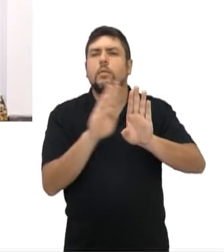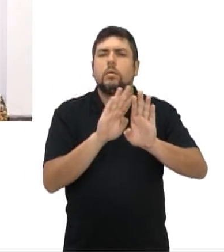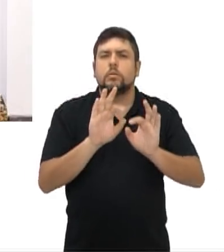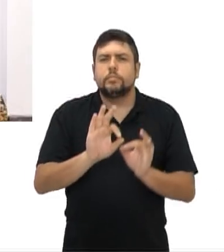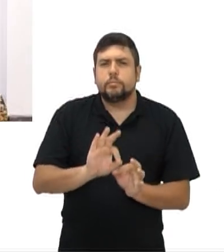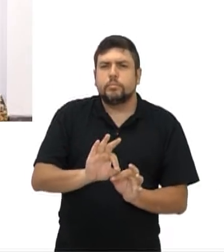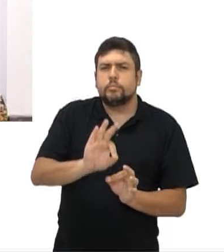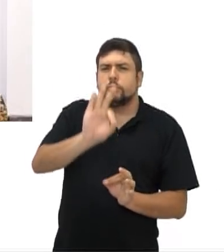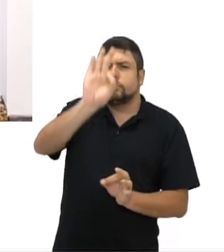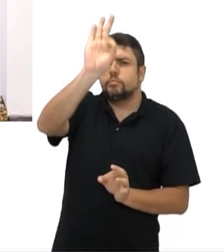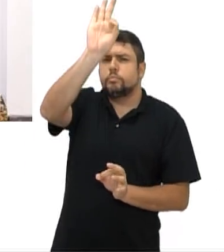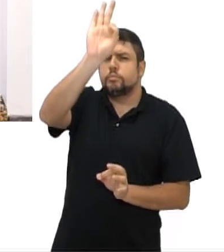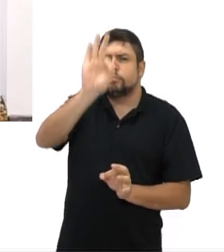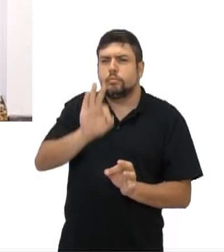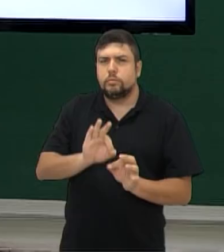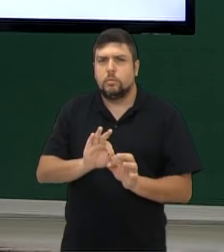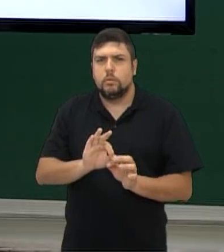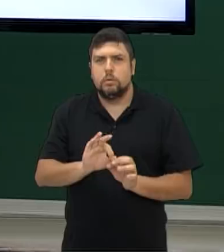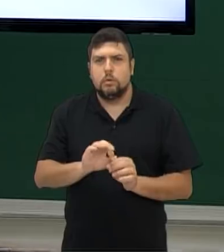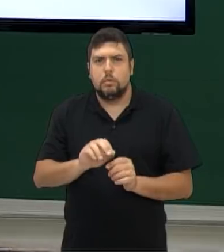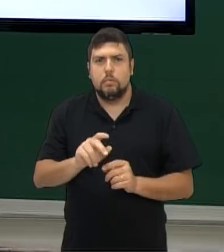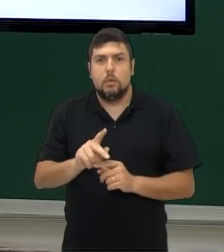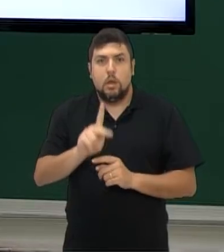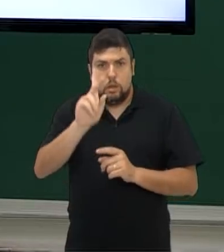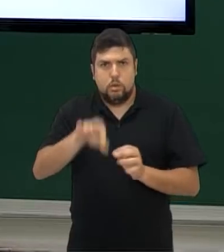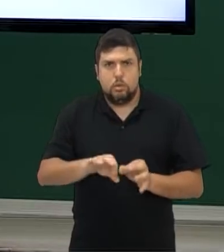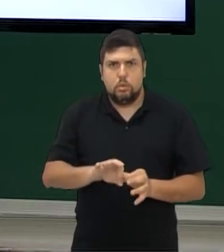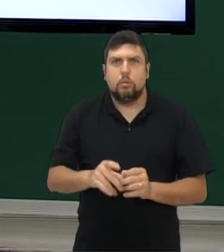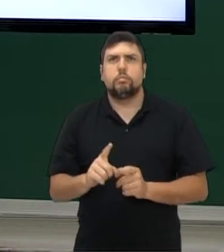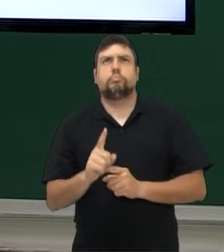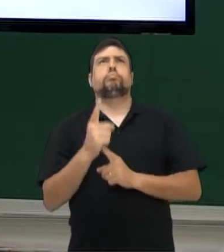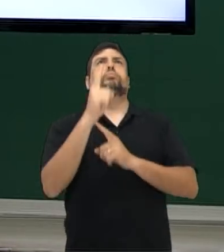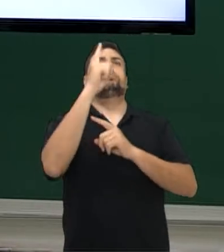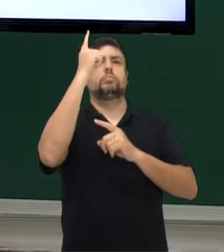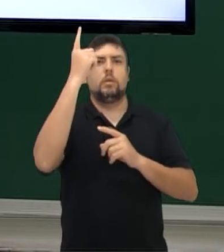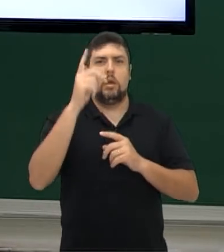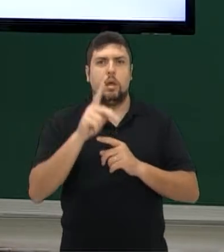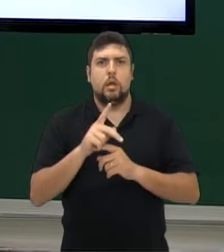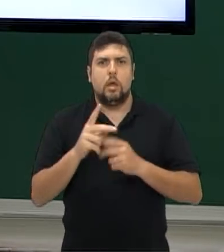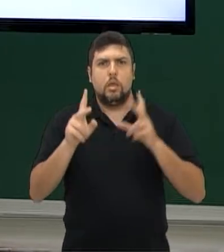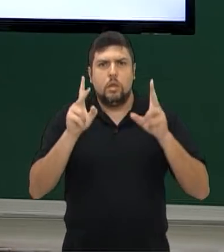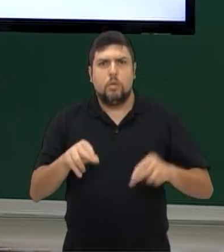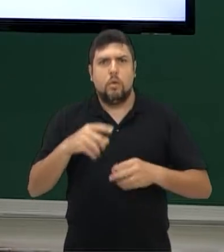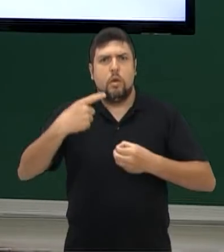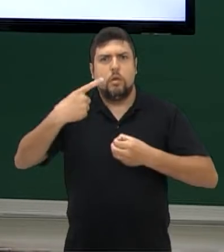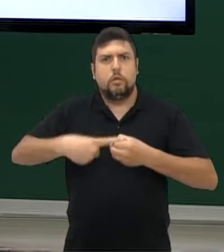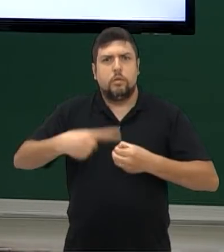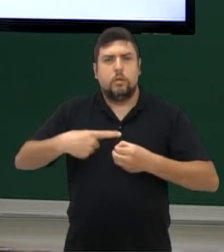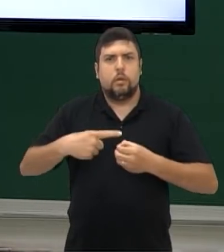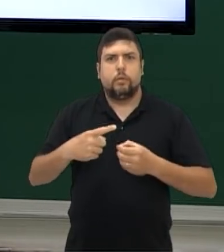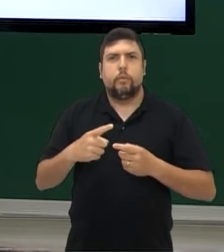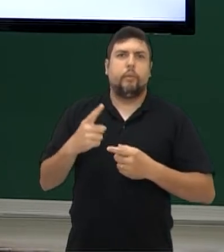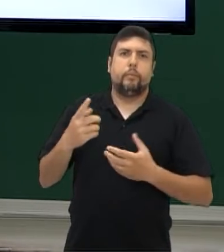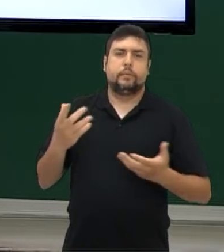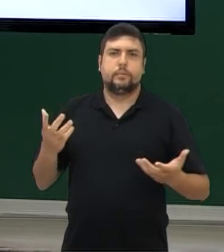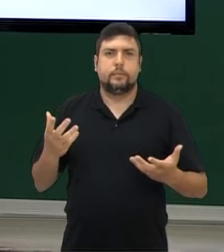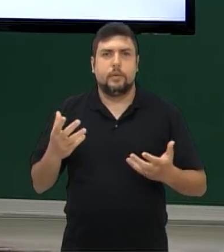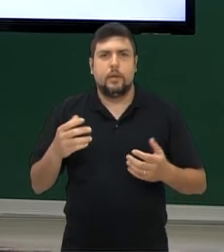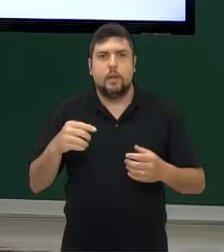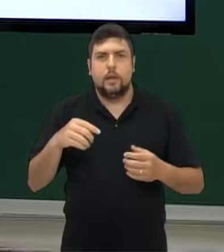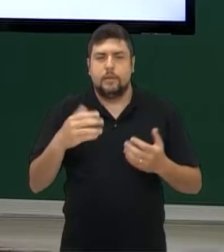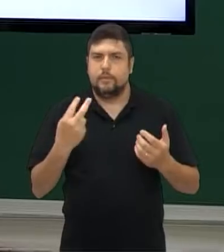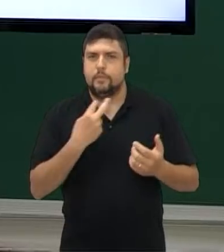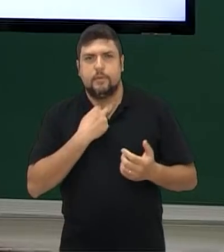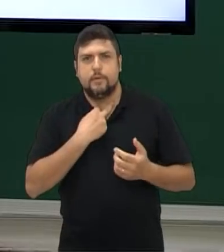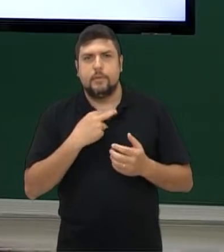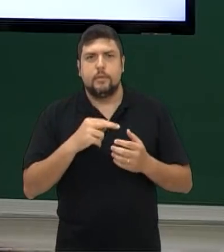quê? Em metro. Vai ser em quilômetro? É 1 quilômetro a porta? Não, né? Só se for lá na Terra dos Gigantes. Aqui não,